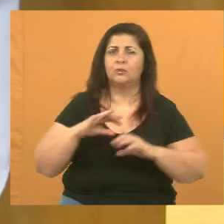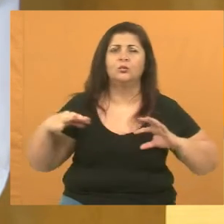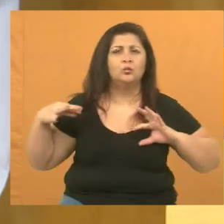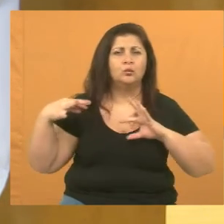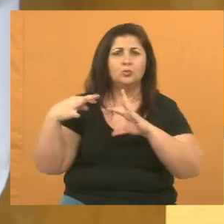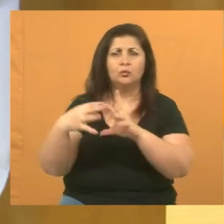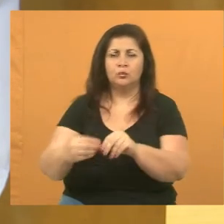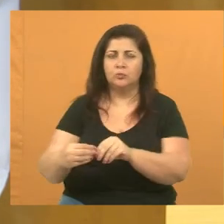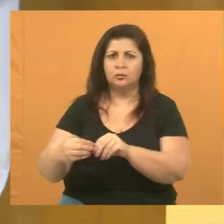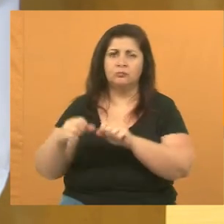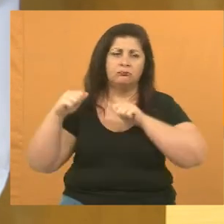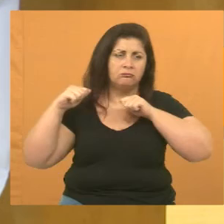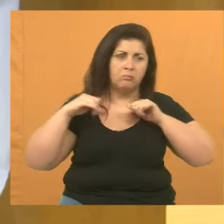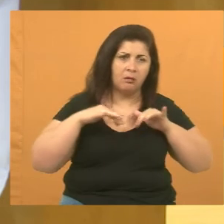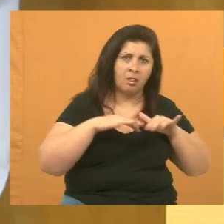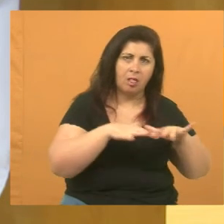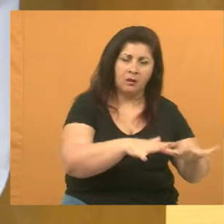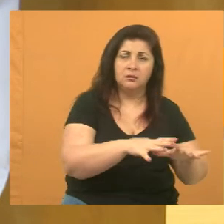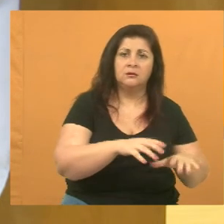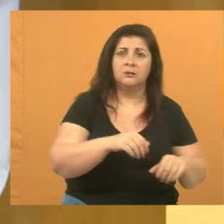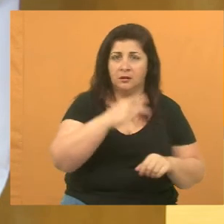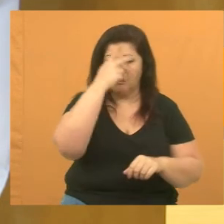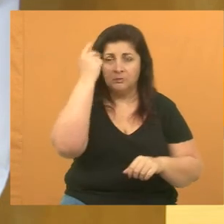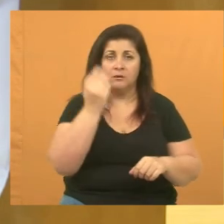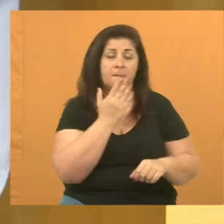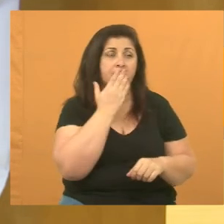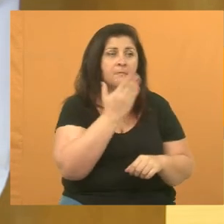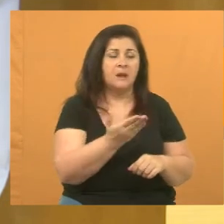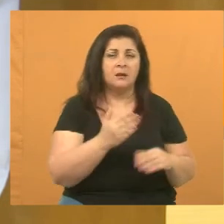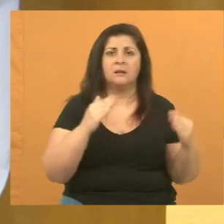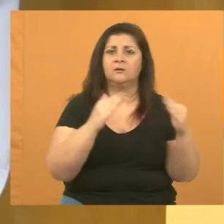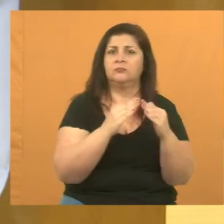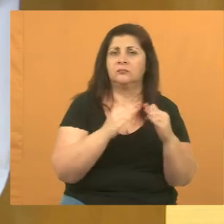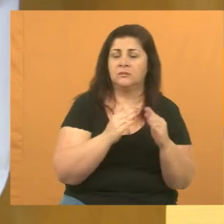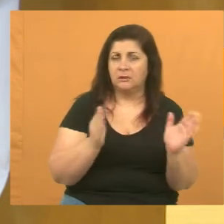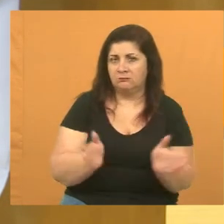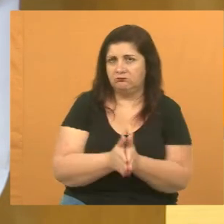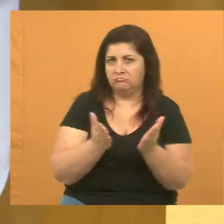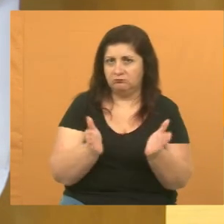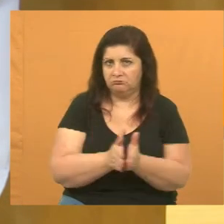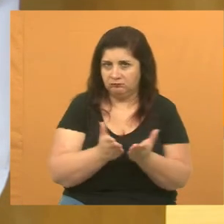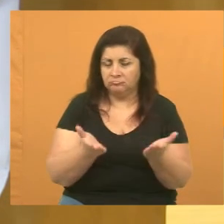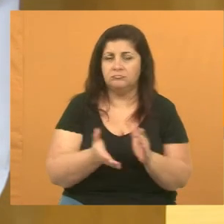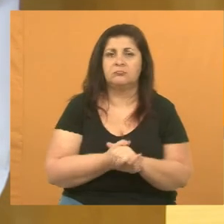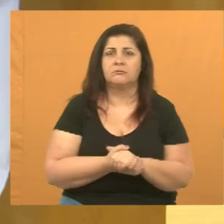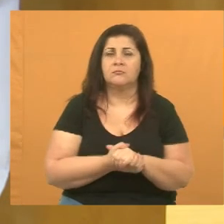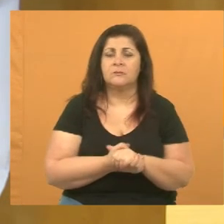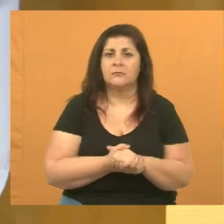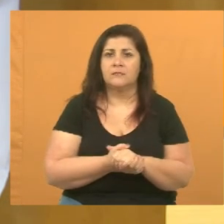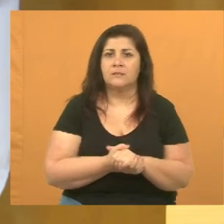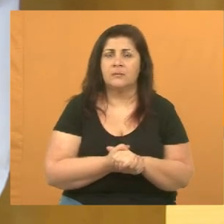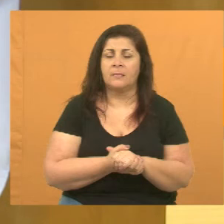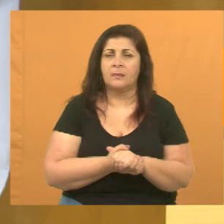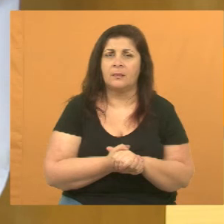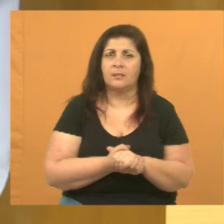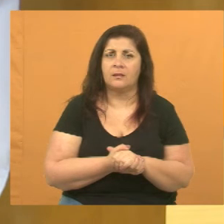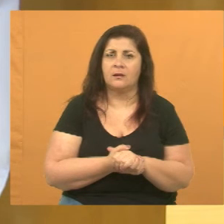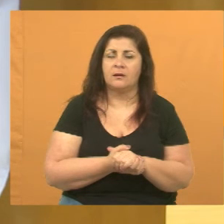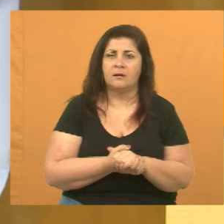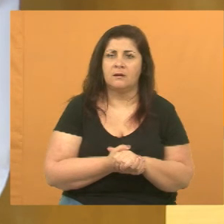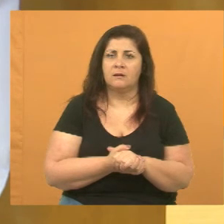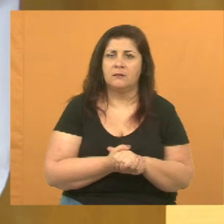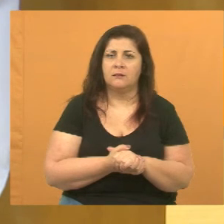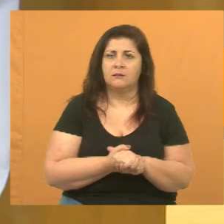vai solicitar o atendimento de moradia popular passa